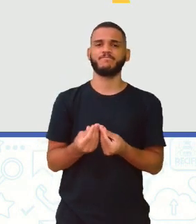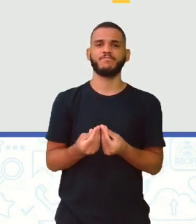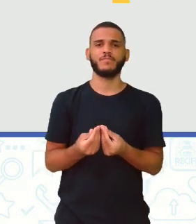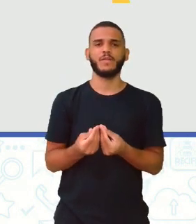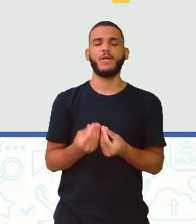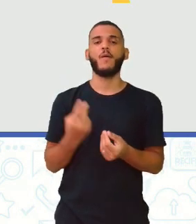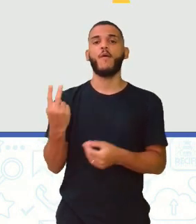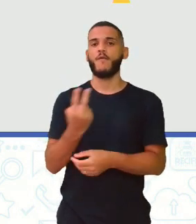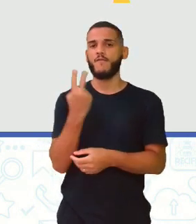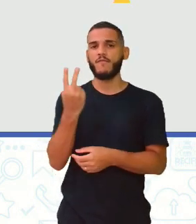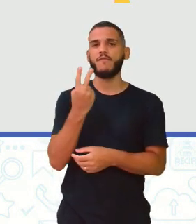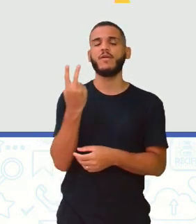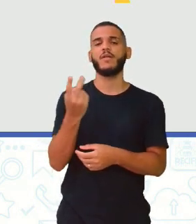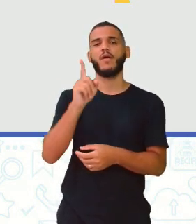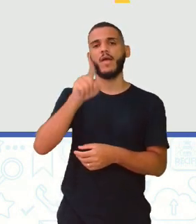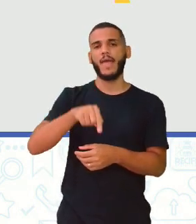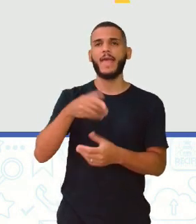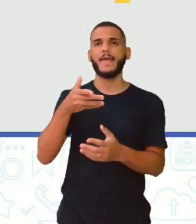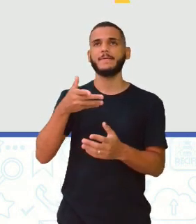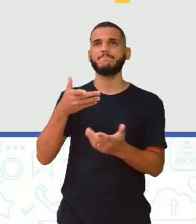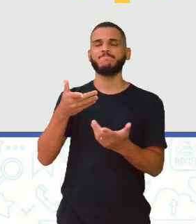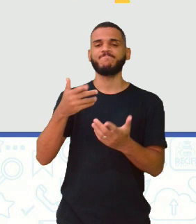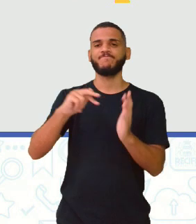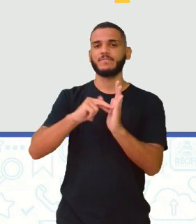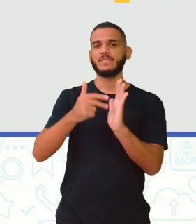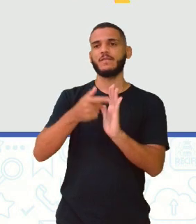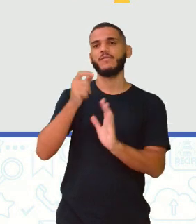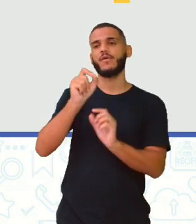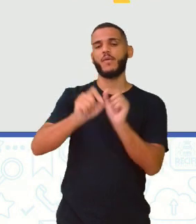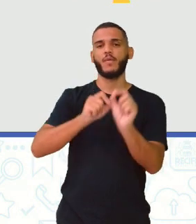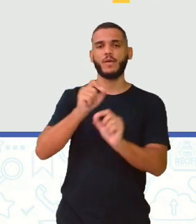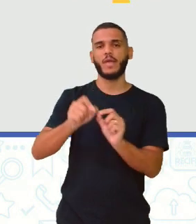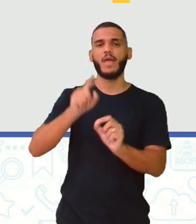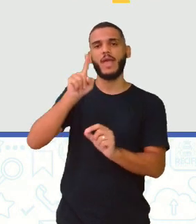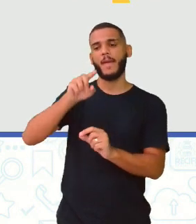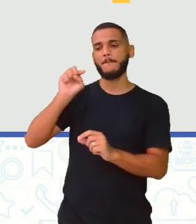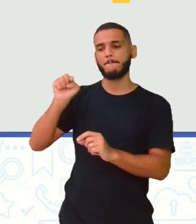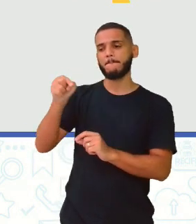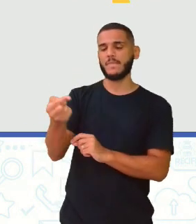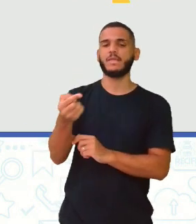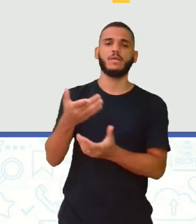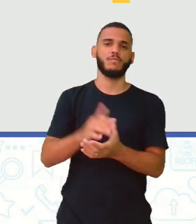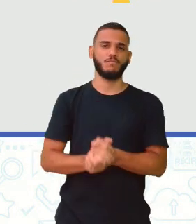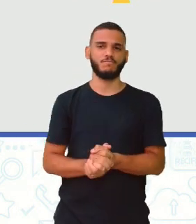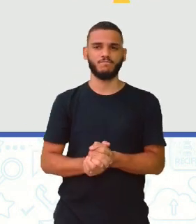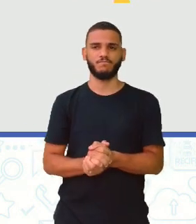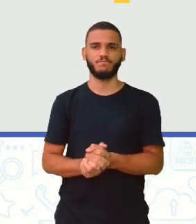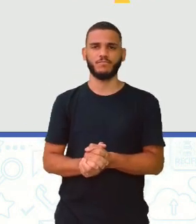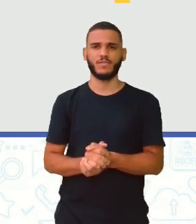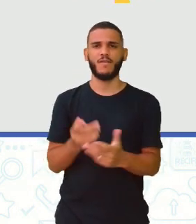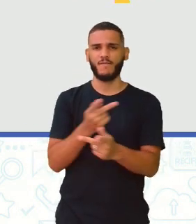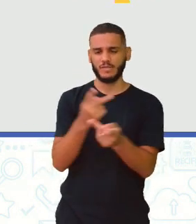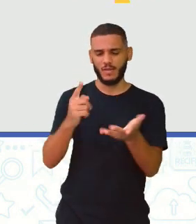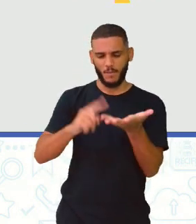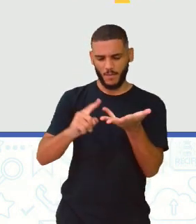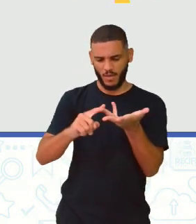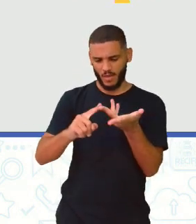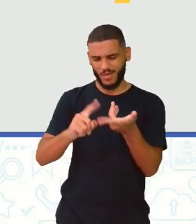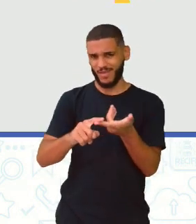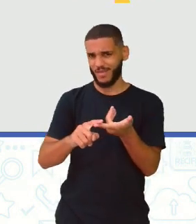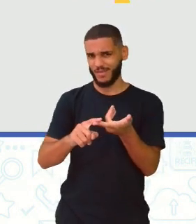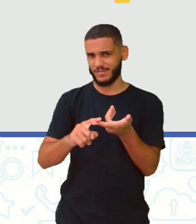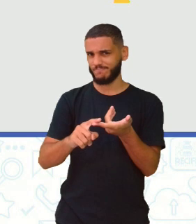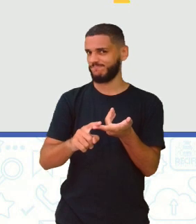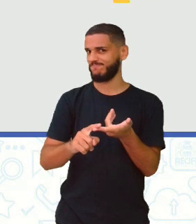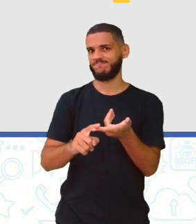um valor que era referente a, sei lá, a 1000ª posição, você ia contar de um por um?